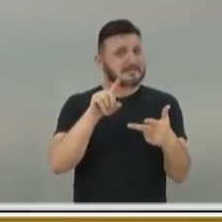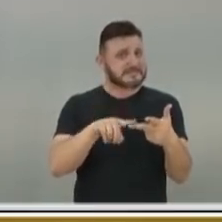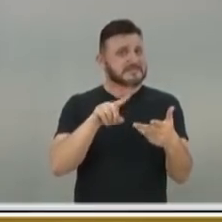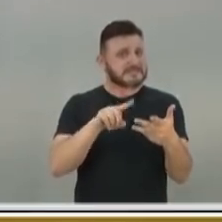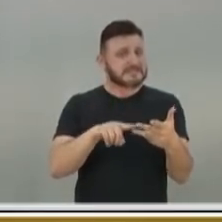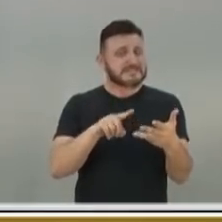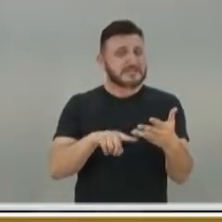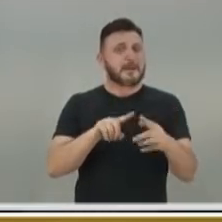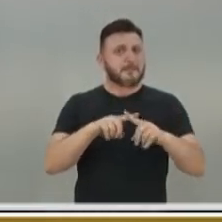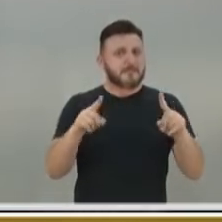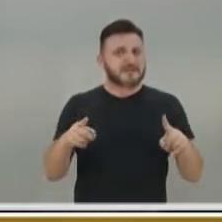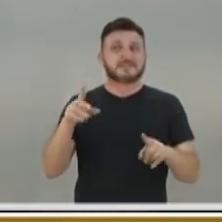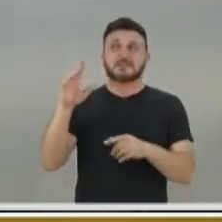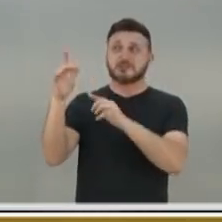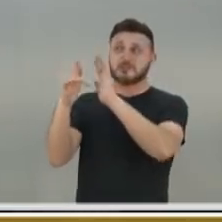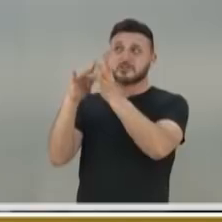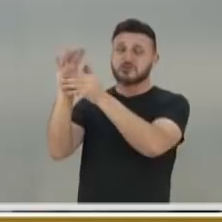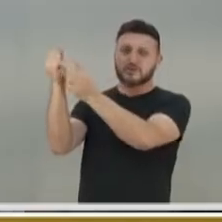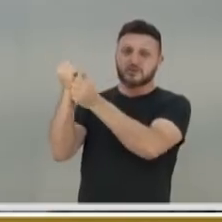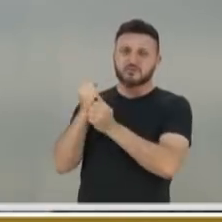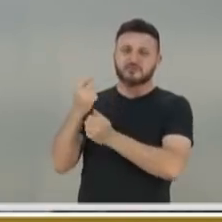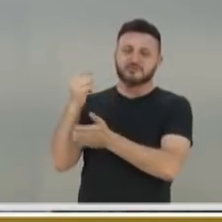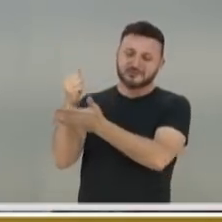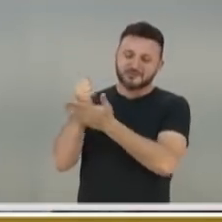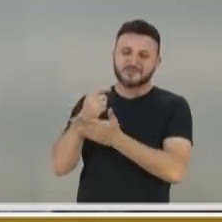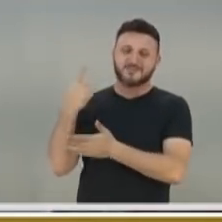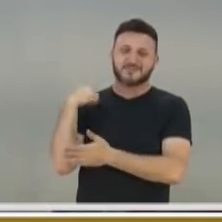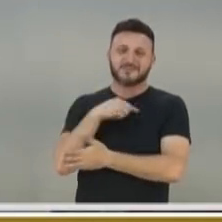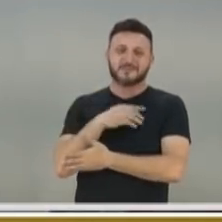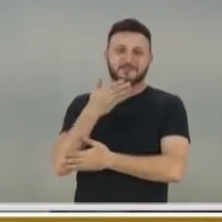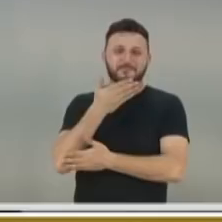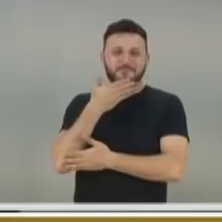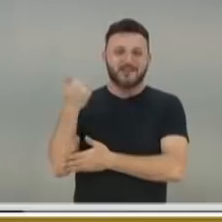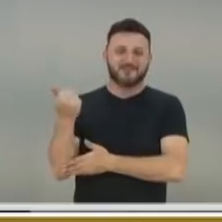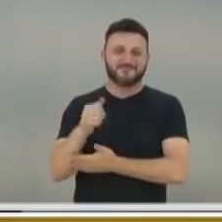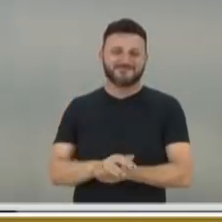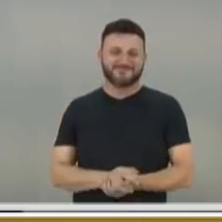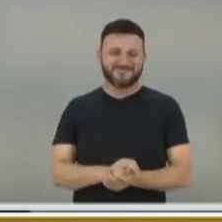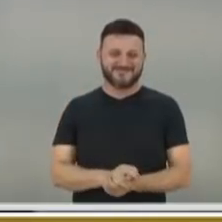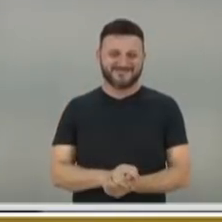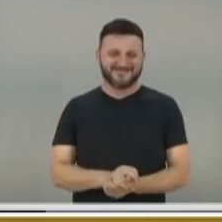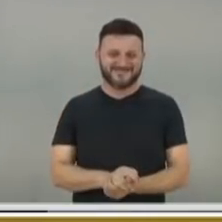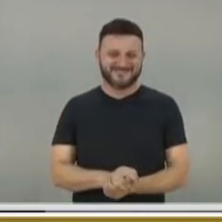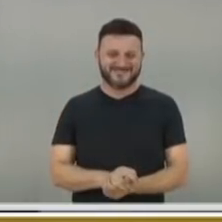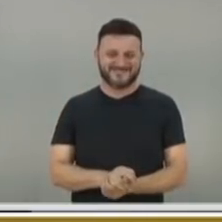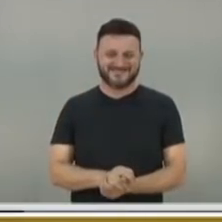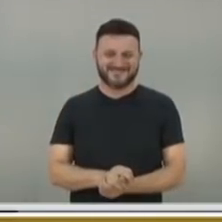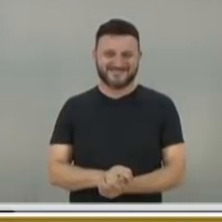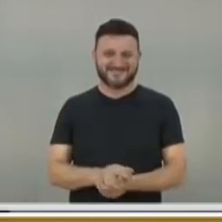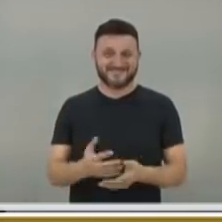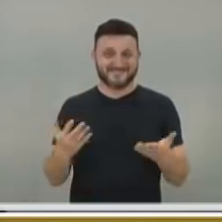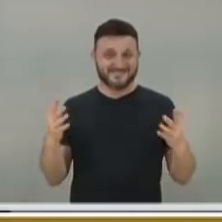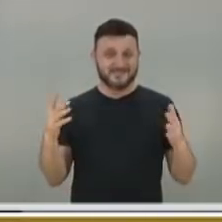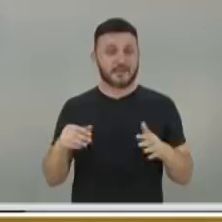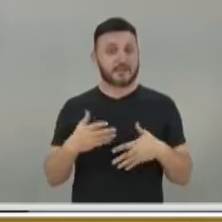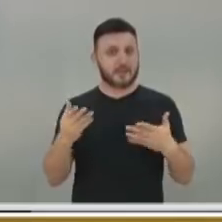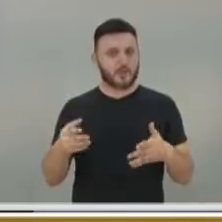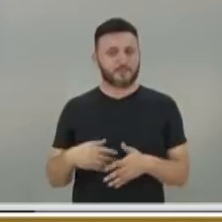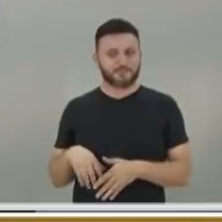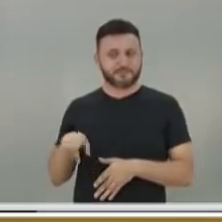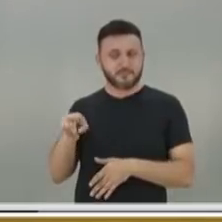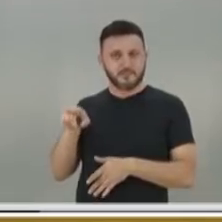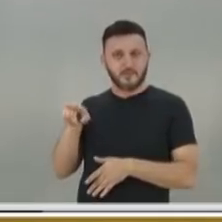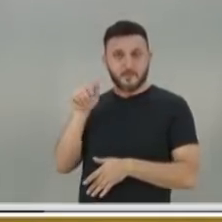Amém. É muito bonito. Começou aí. Olha, ela disse algo que eu penso ser